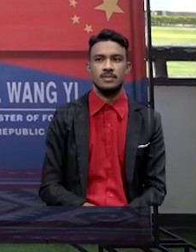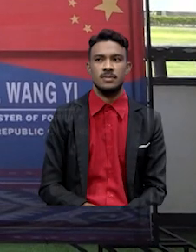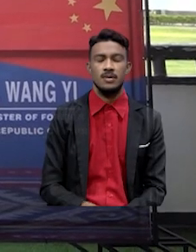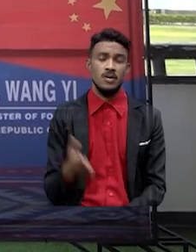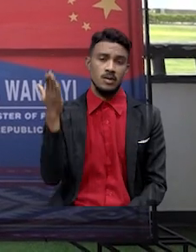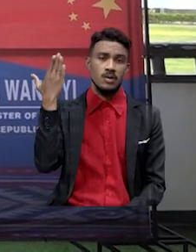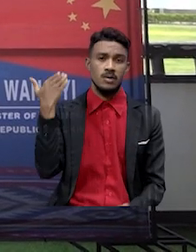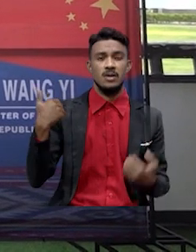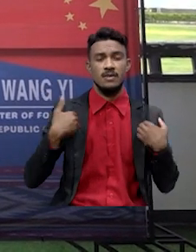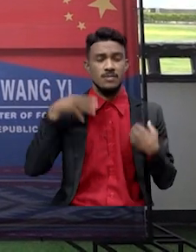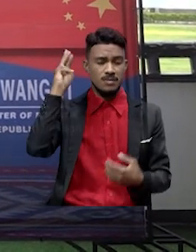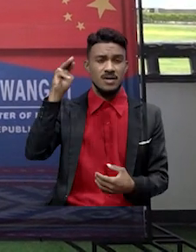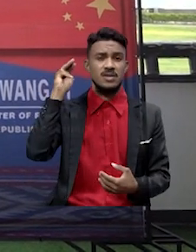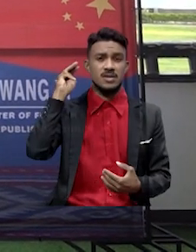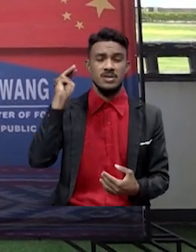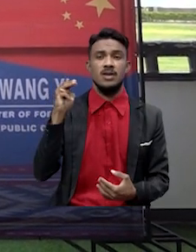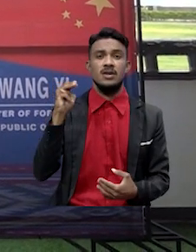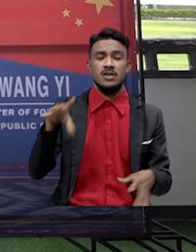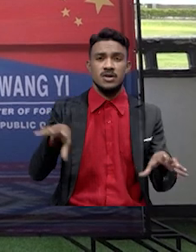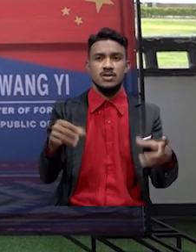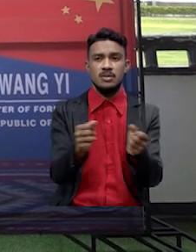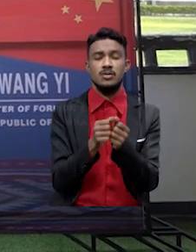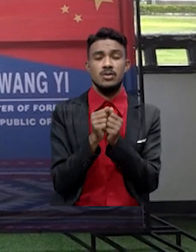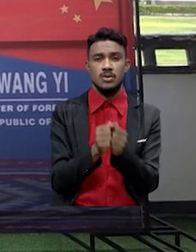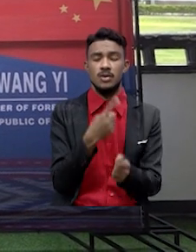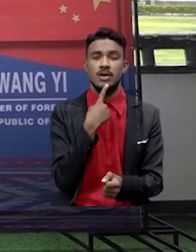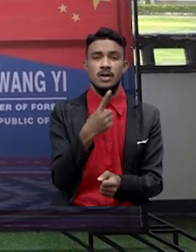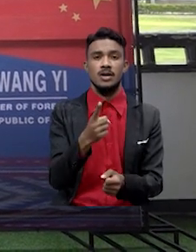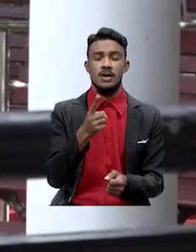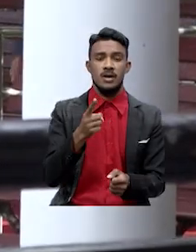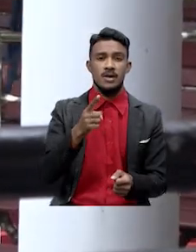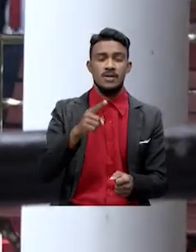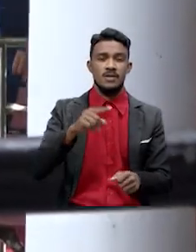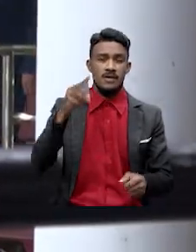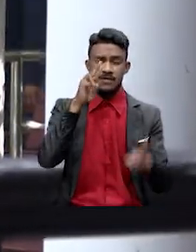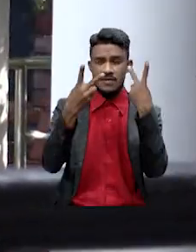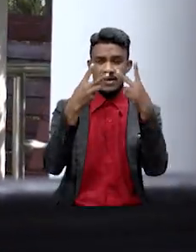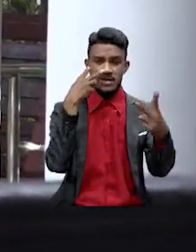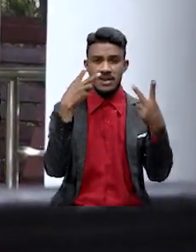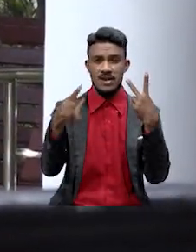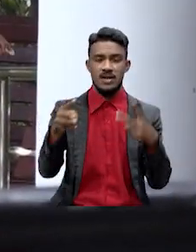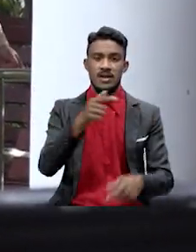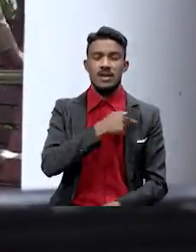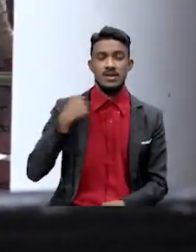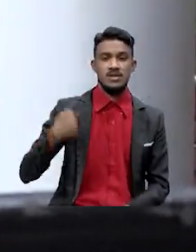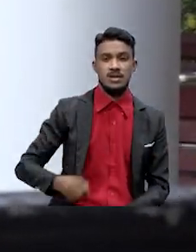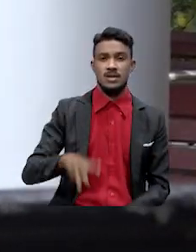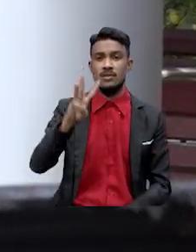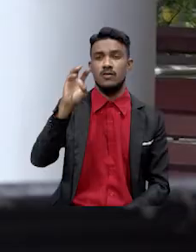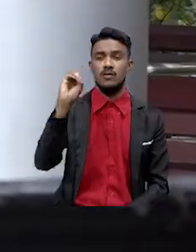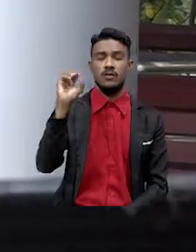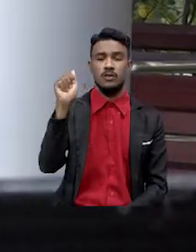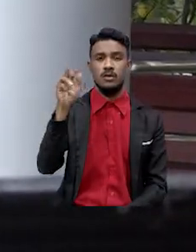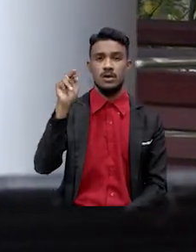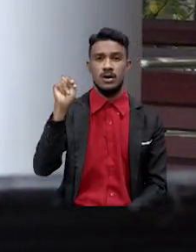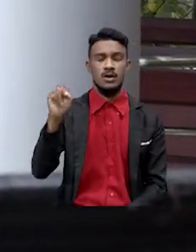Antes de protocolo, o Ministério dos Negócios Estrangeiros e Cooperação Timor-Leste declara que durante a visita, o ministro dos Negócios Estrangeiros China Wang Yi e Timor-Leste, se ele autoriza